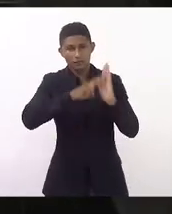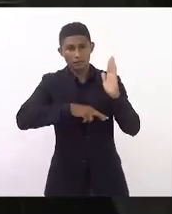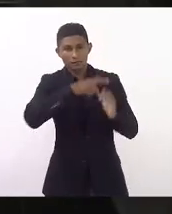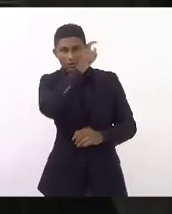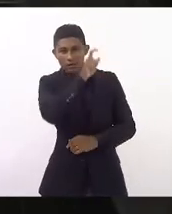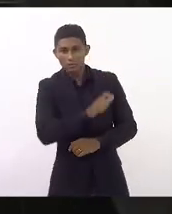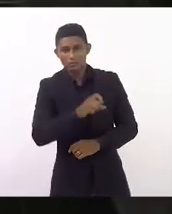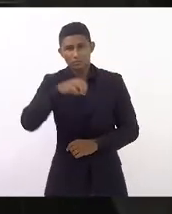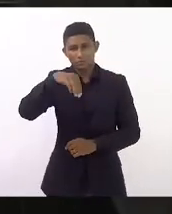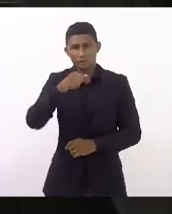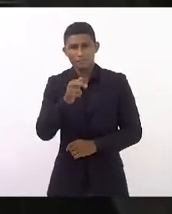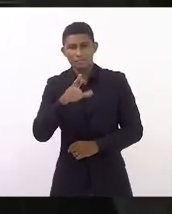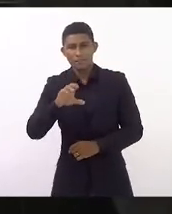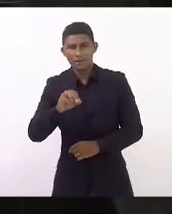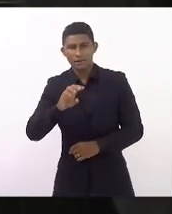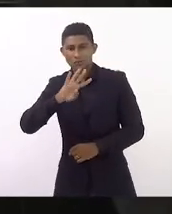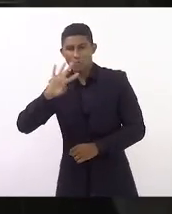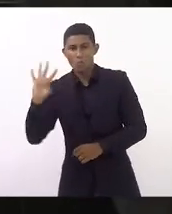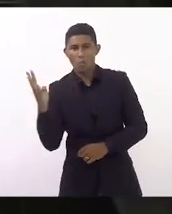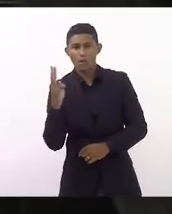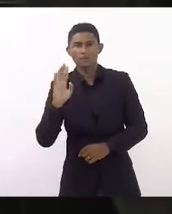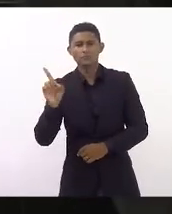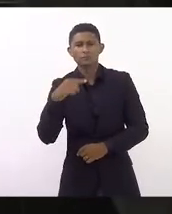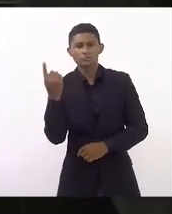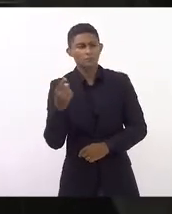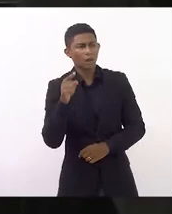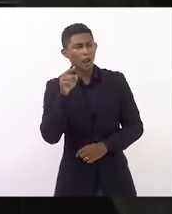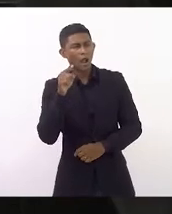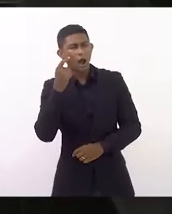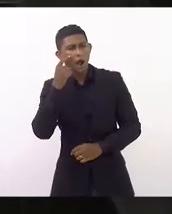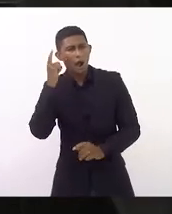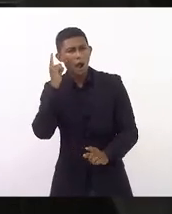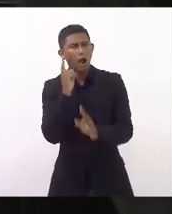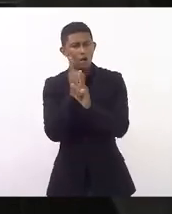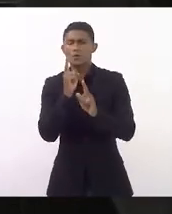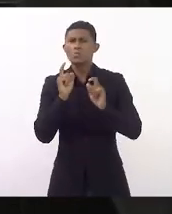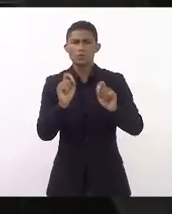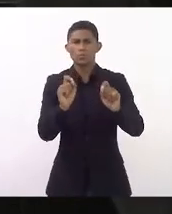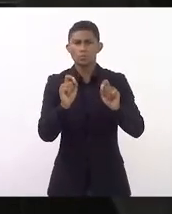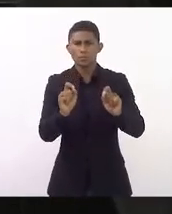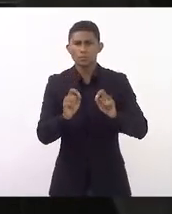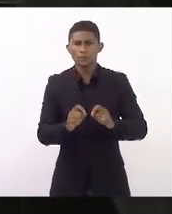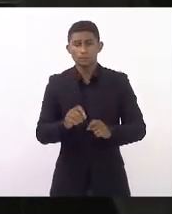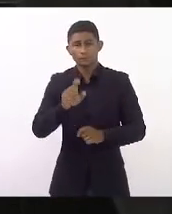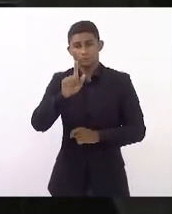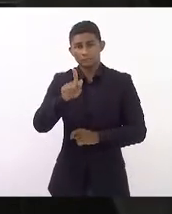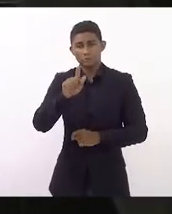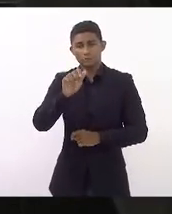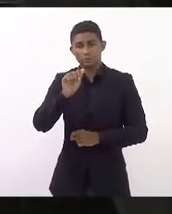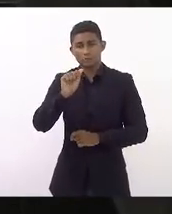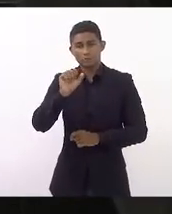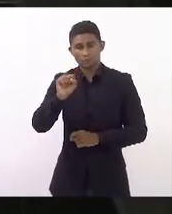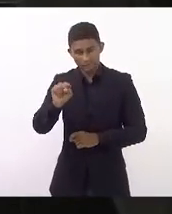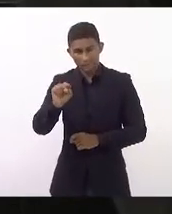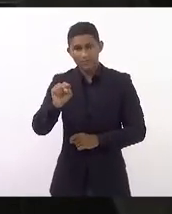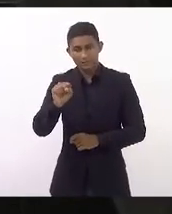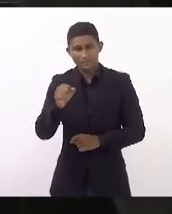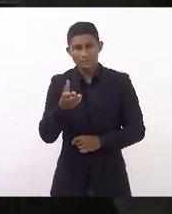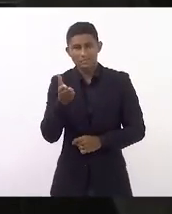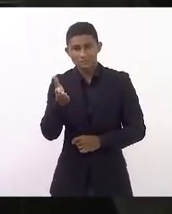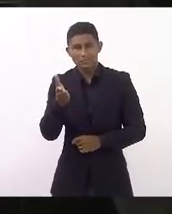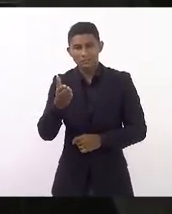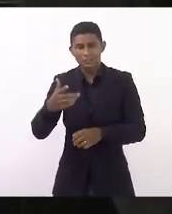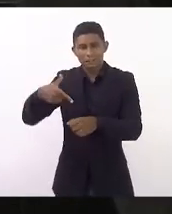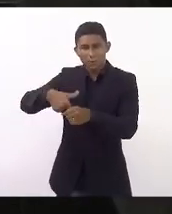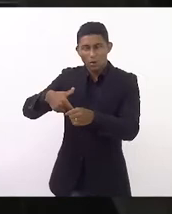das constatações aberrantes que fizemos é que o gás produzido no processo de exploração do